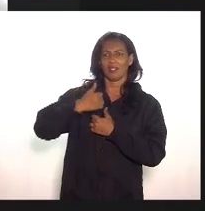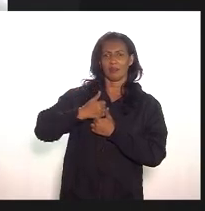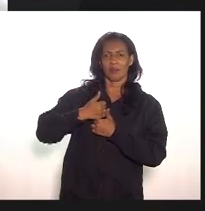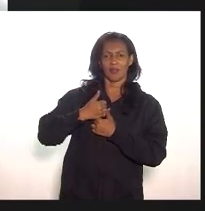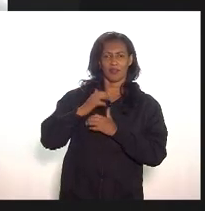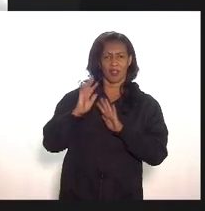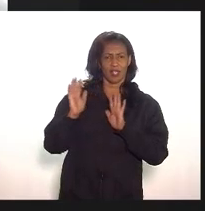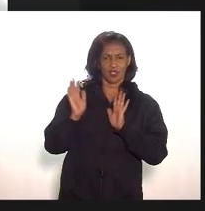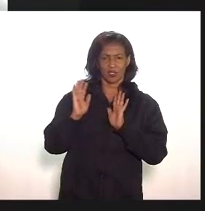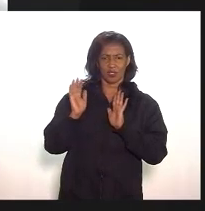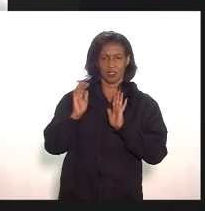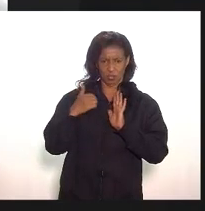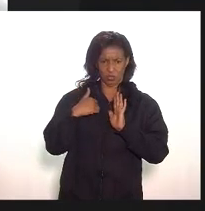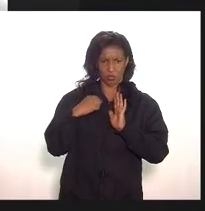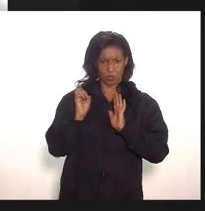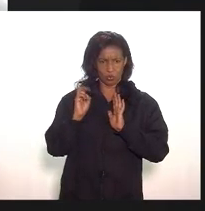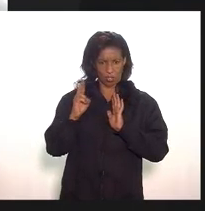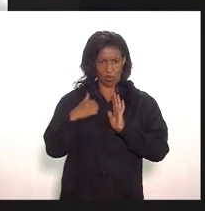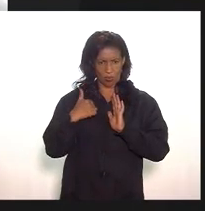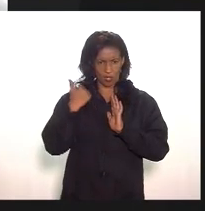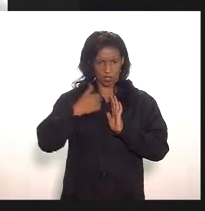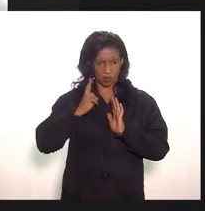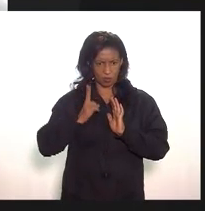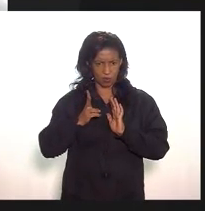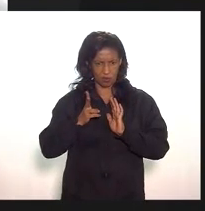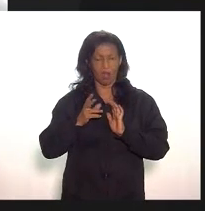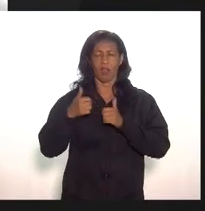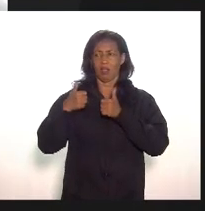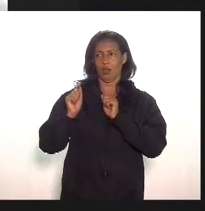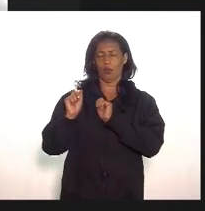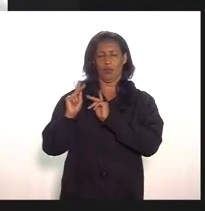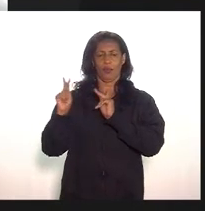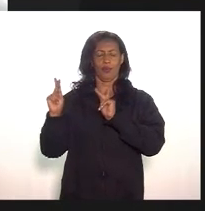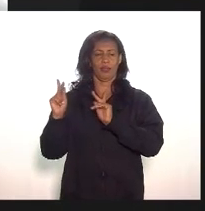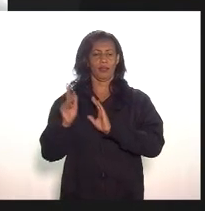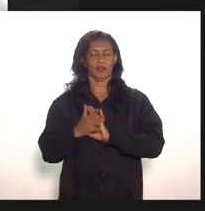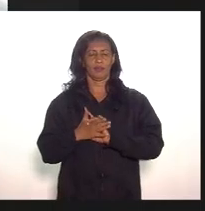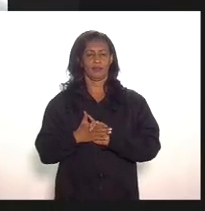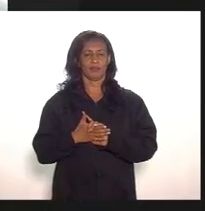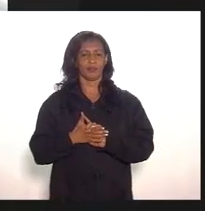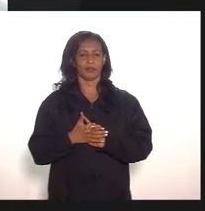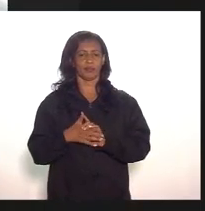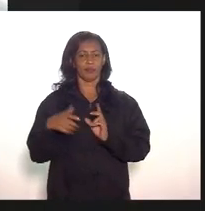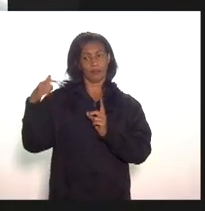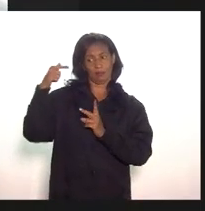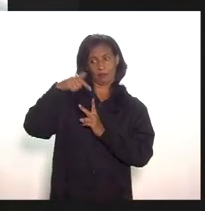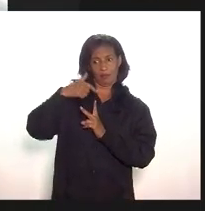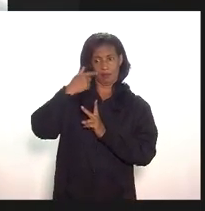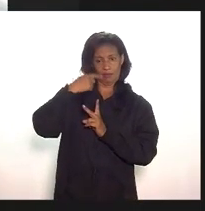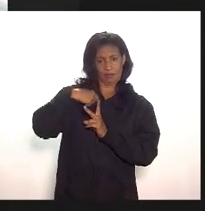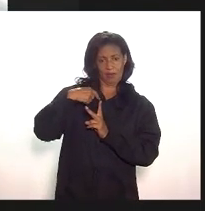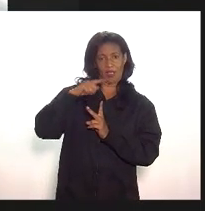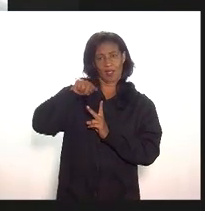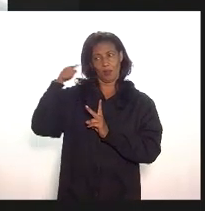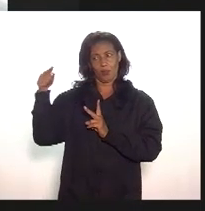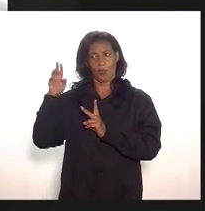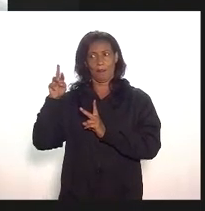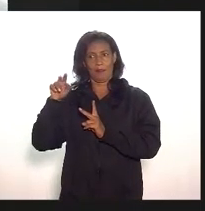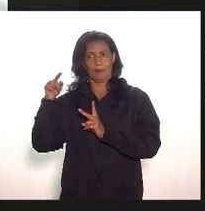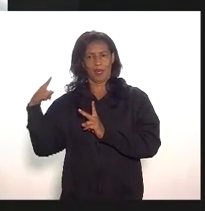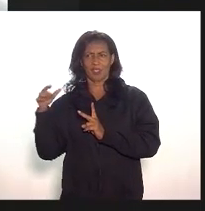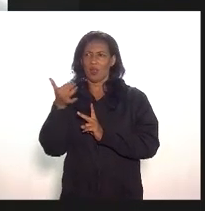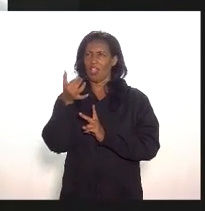Obrigado, Guilherme. Não, Vossa Excelência estava na frente. Eu fui escrevendo aqui pela ordem. Vossa Excelência, depois o deputado Brazão. Brazão, são